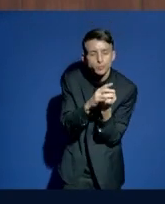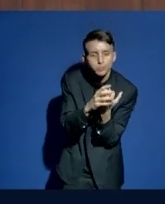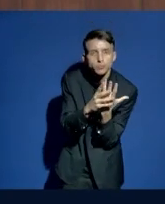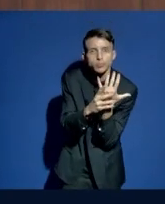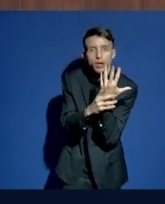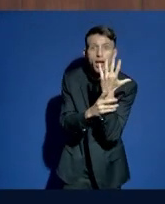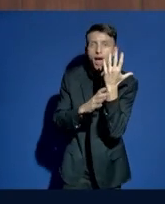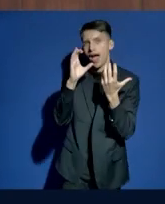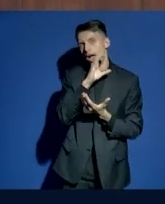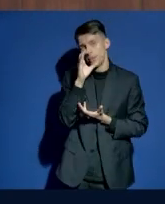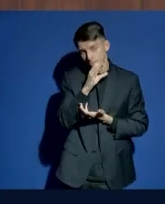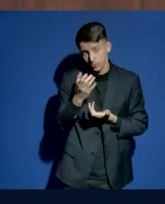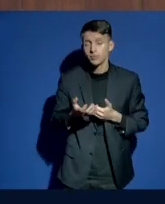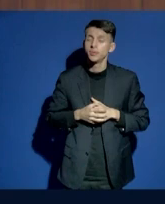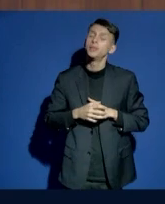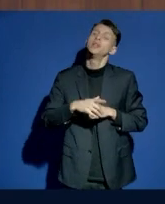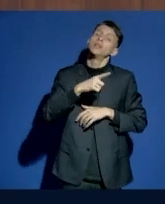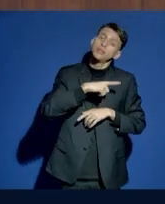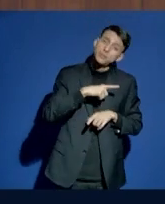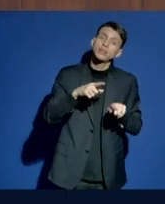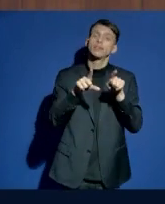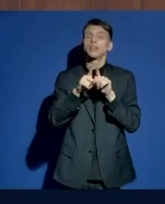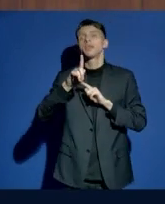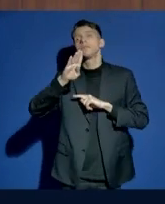temos os